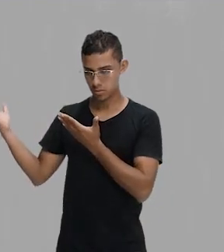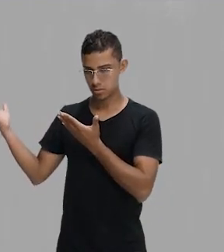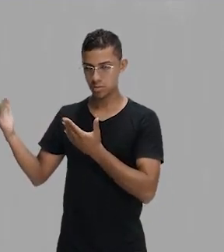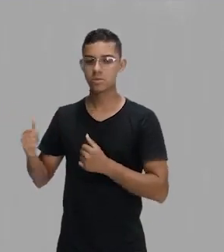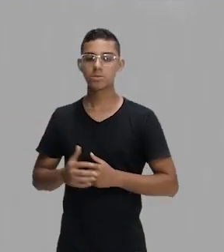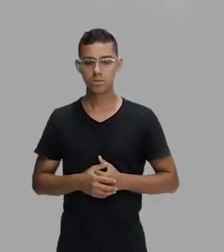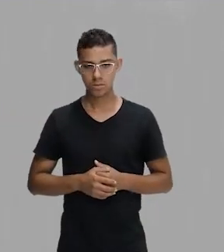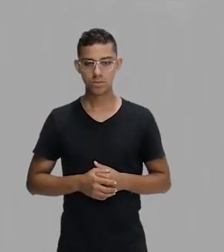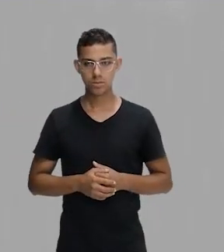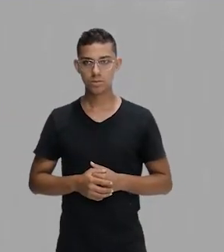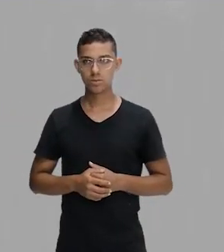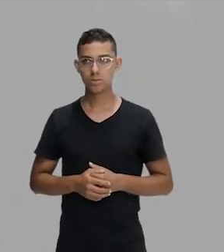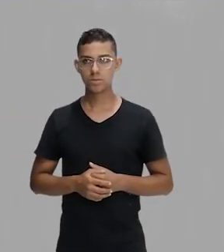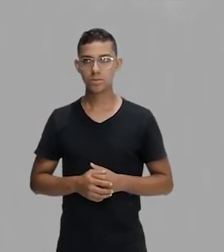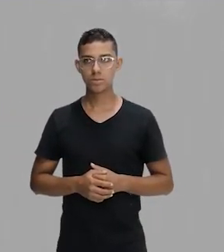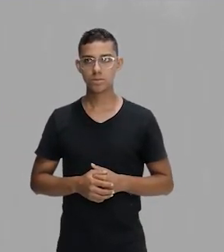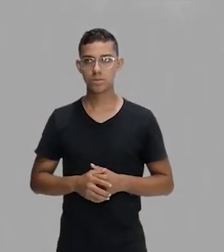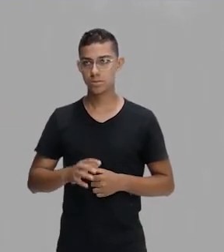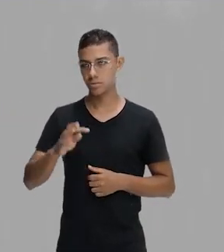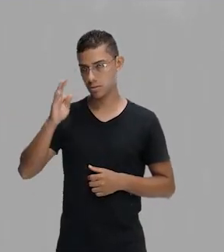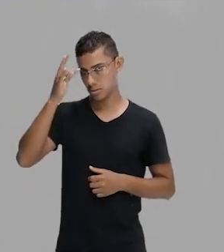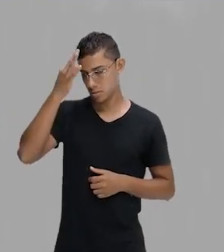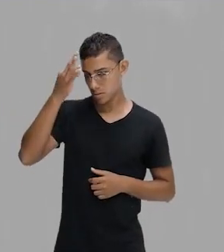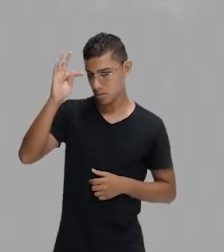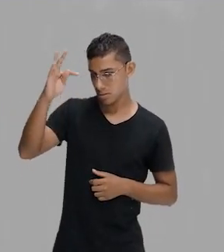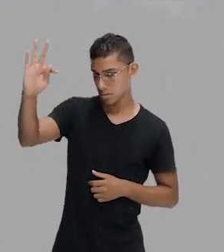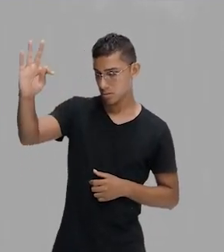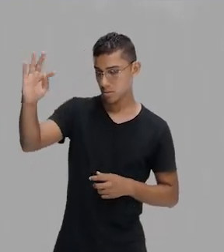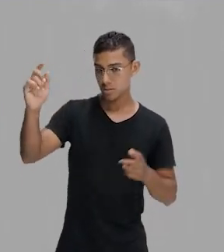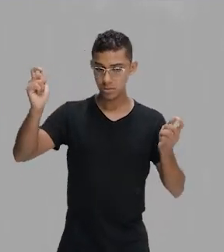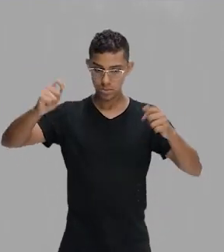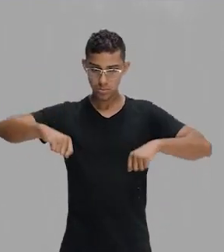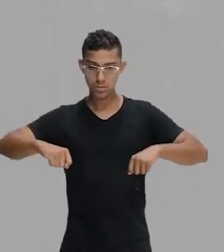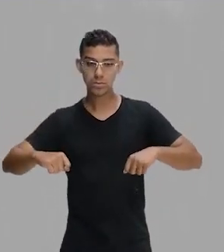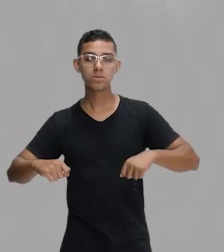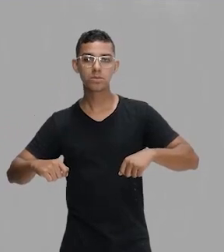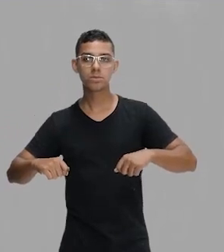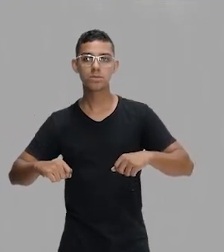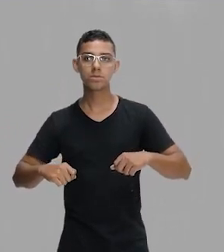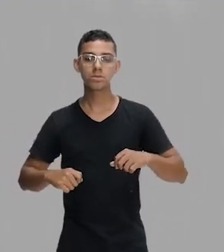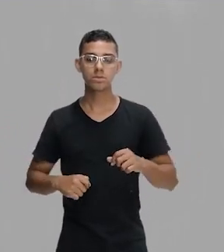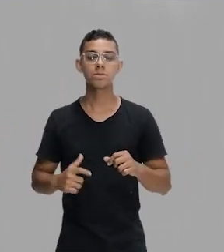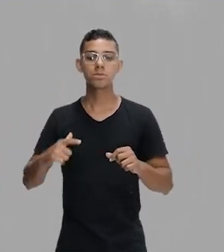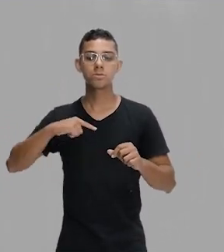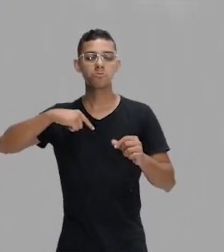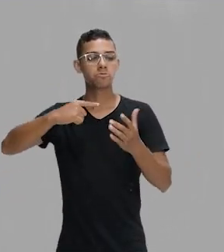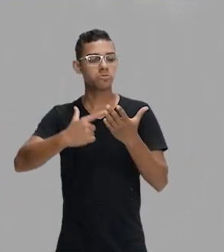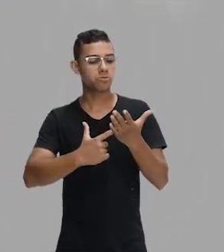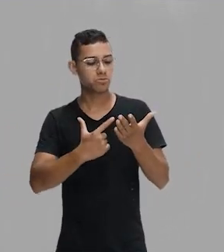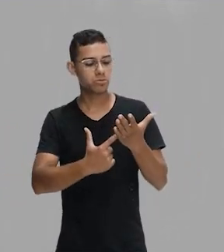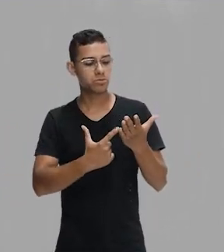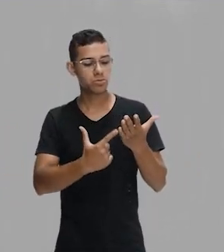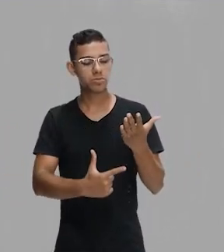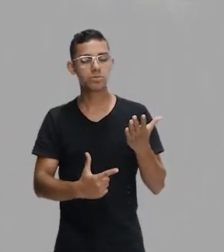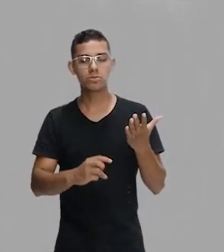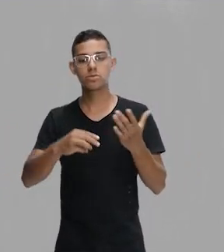vocês. Ele elabora todo um livro sobre o método.